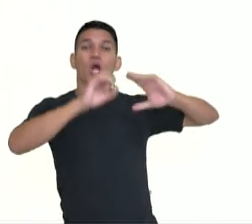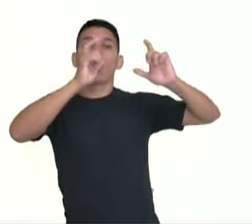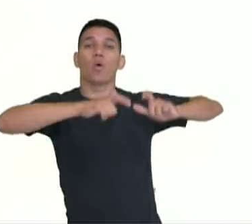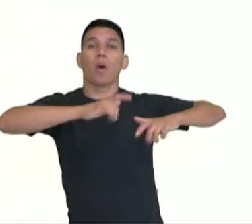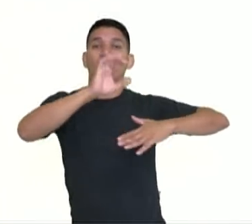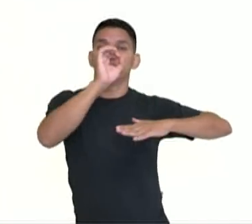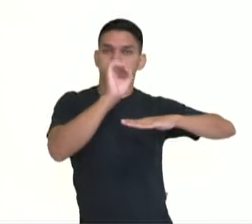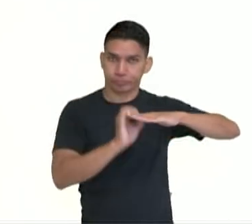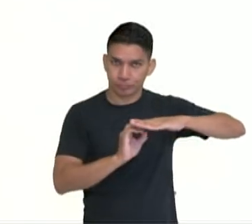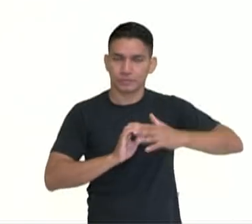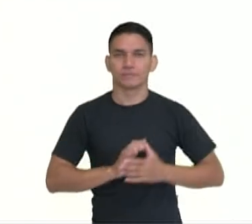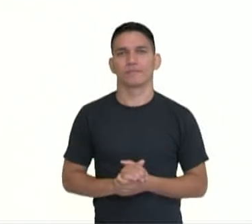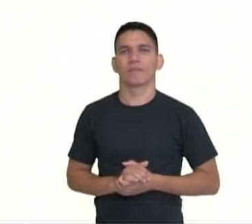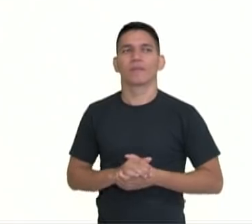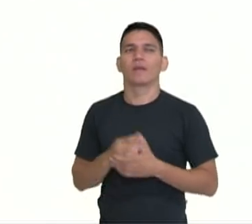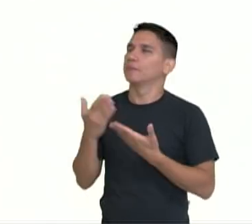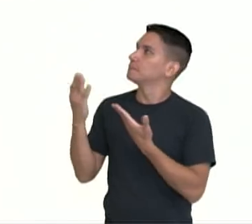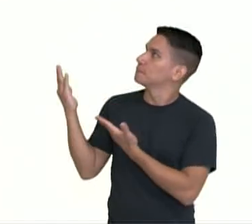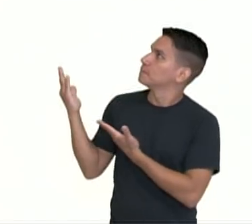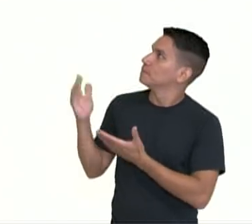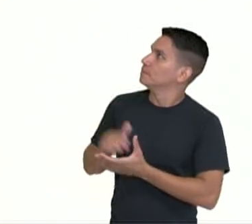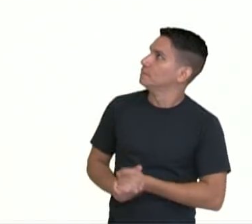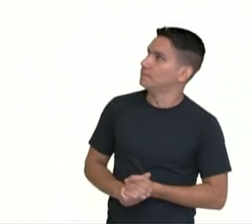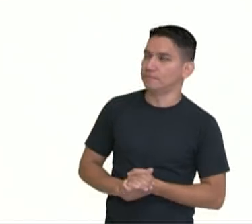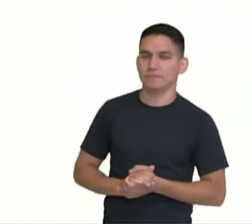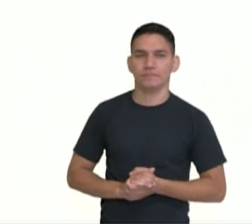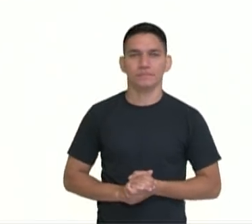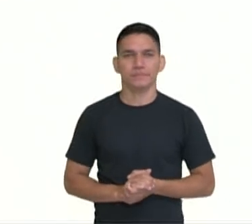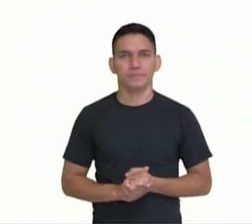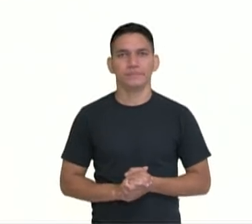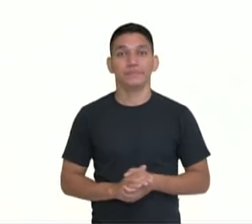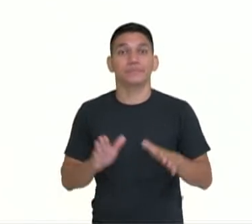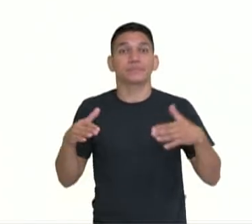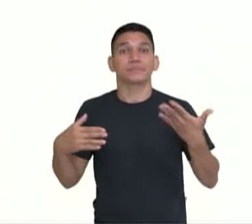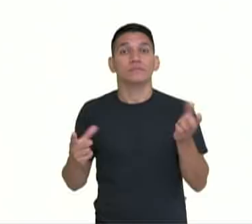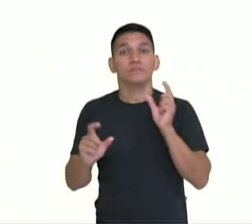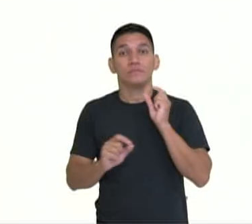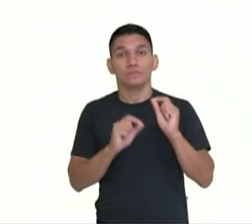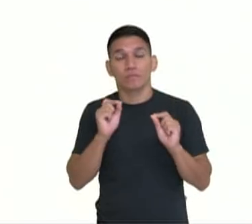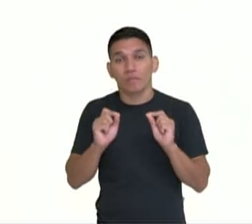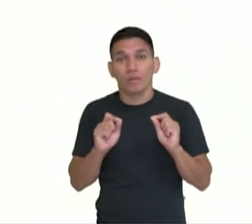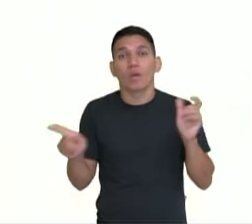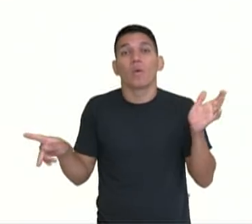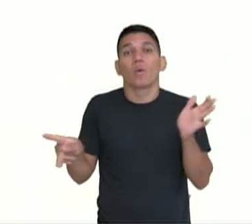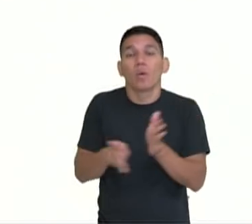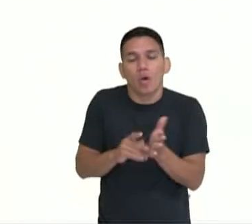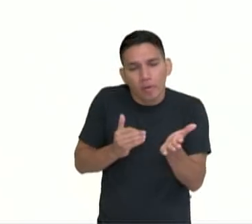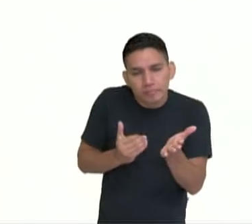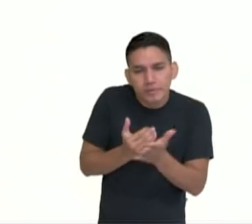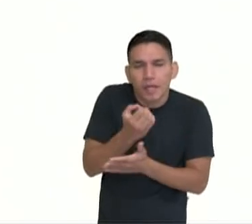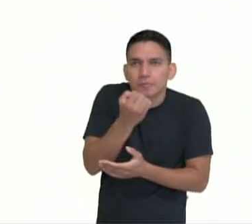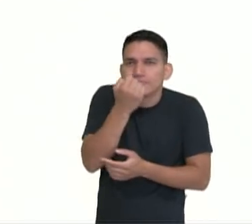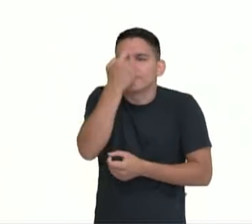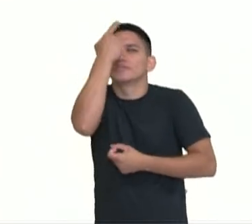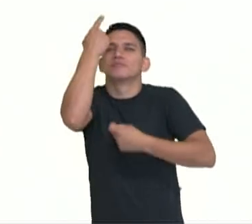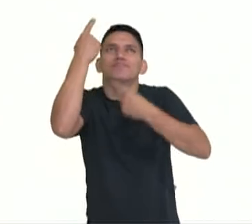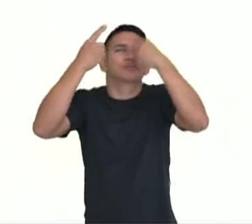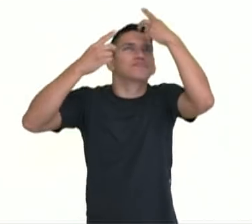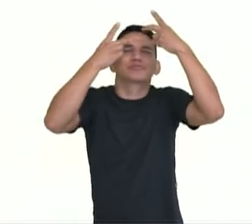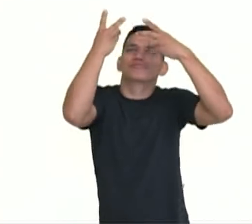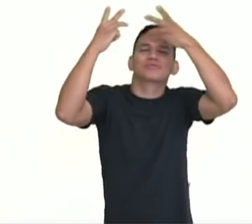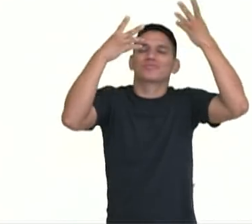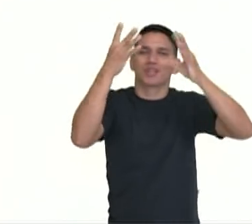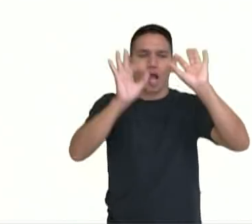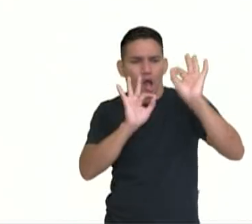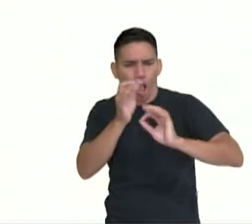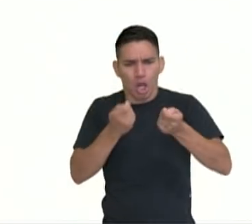ali da orientação estabelece para nós, né? E aí surgem então os instrumentos, o homem começa a aperfeiçoar